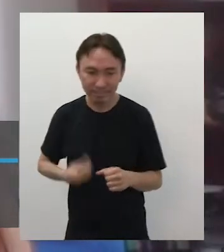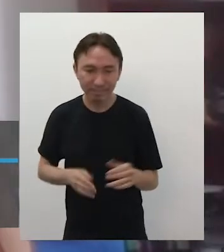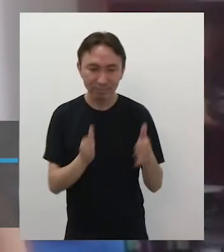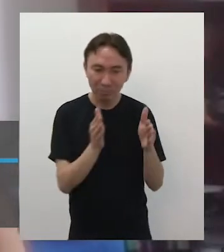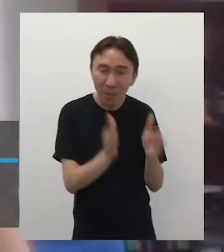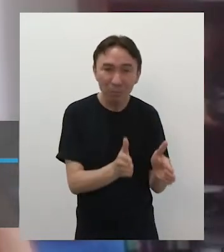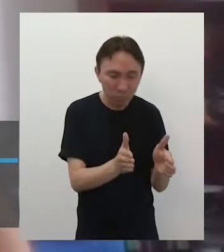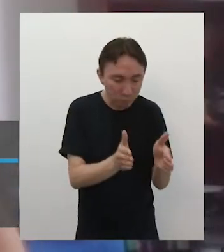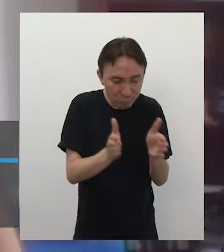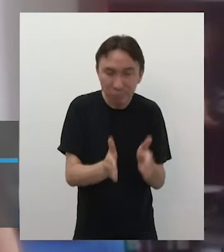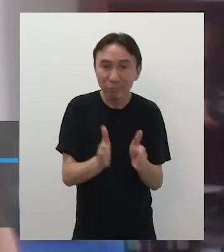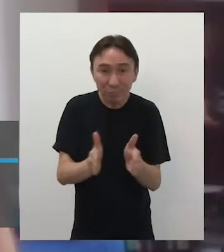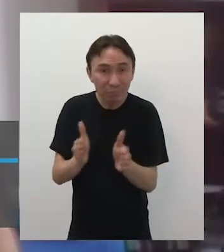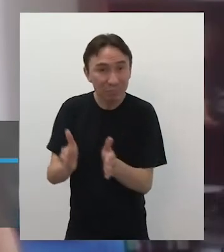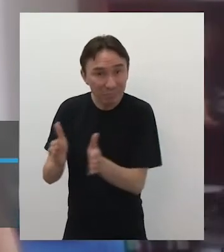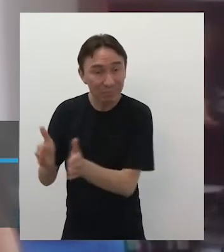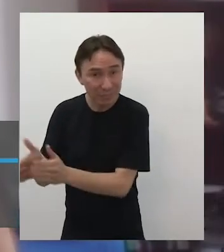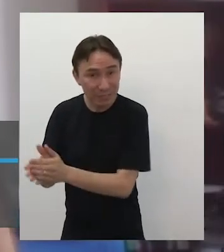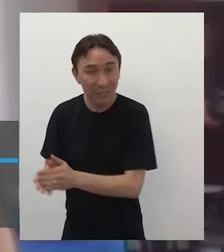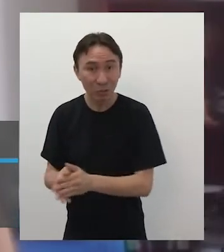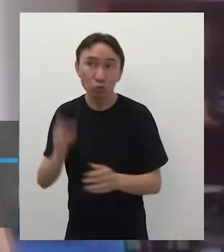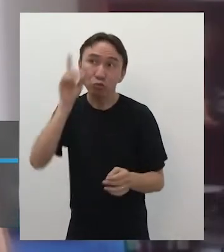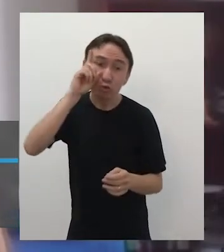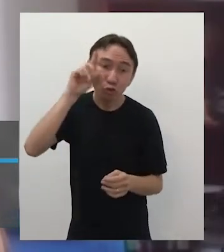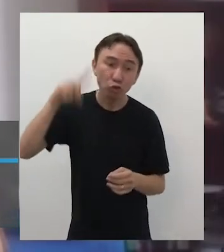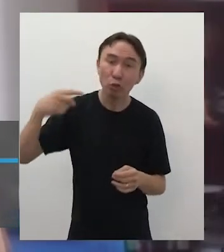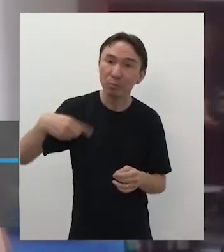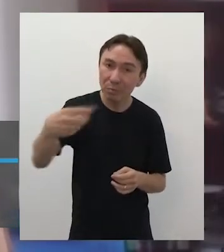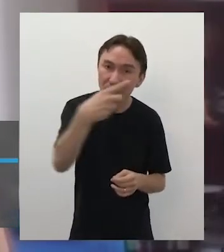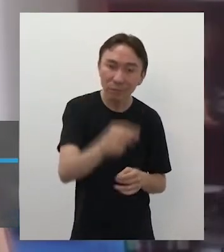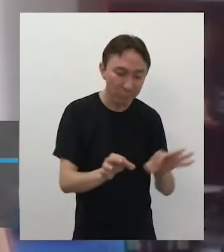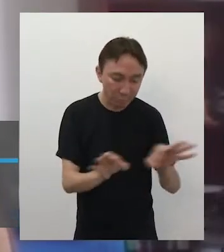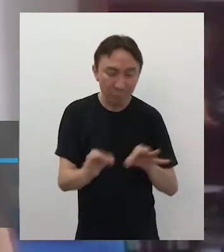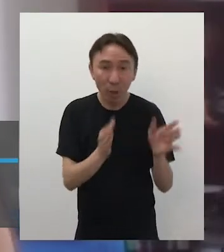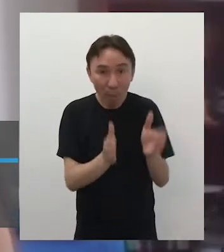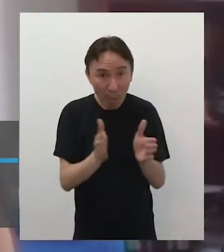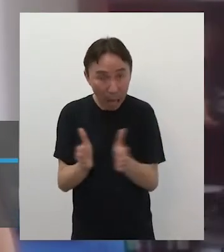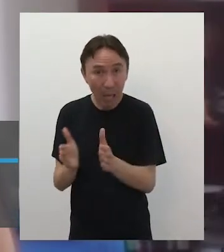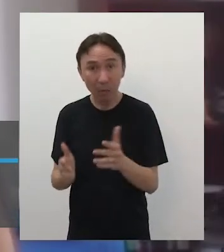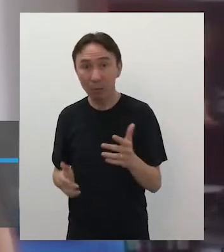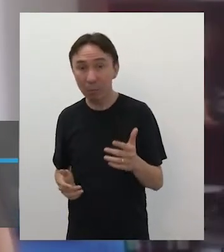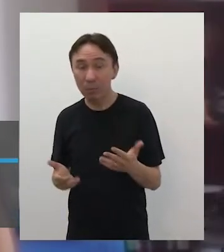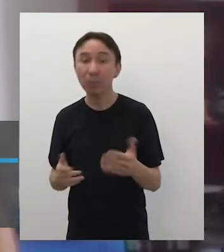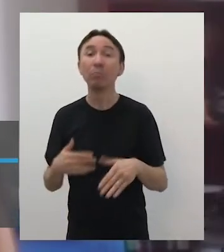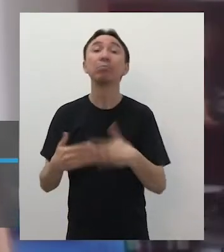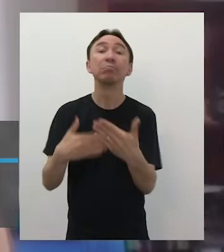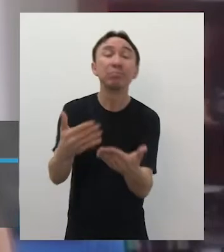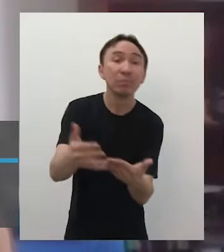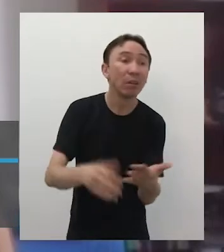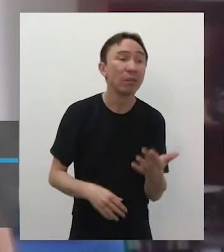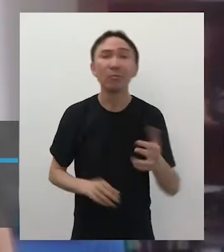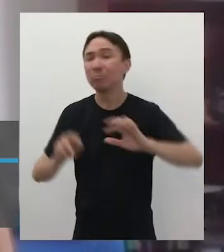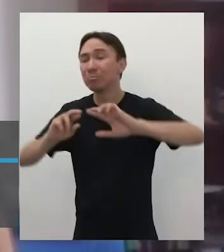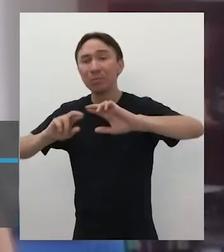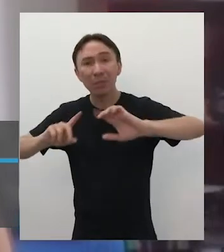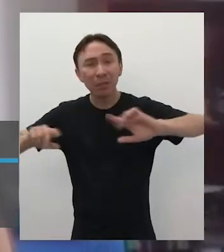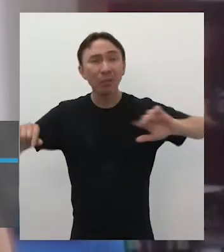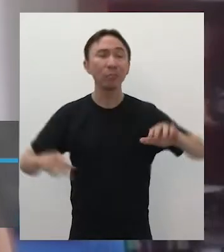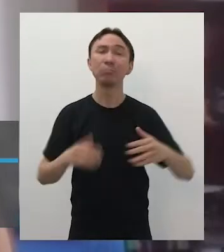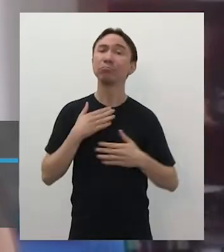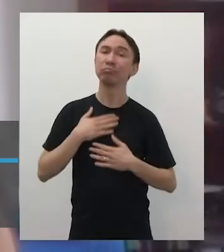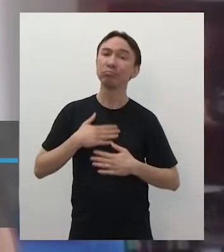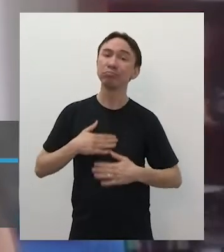são importantes, né? Se a gente consegue gerenciar nosso tempo, se a gente consegue estabelecer uma rotina,